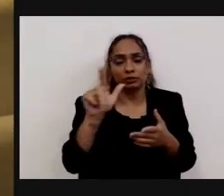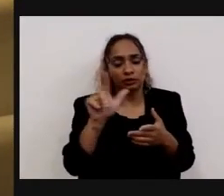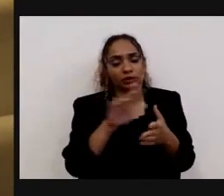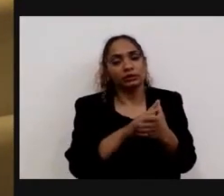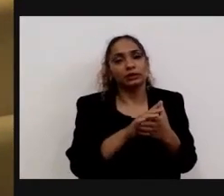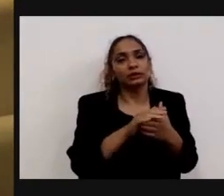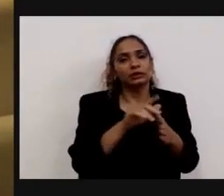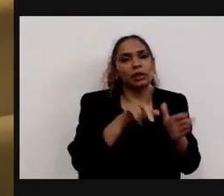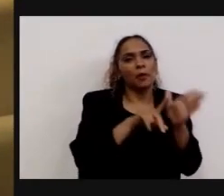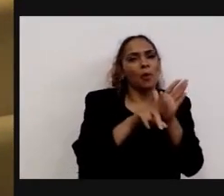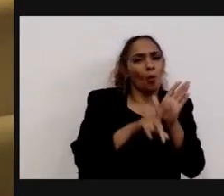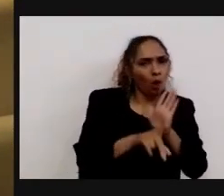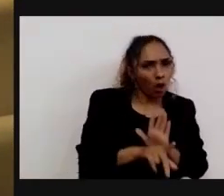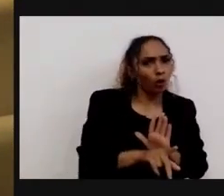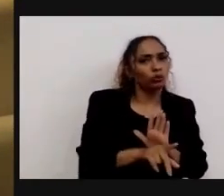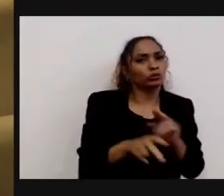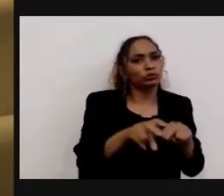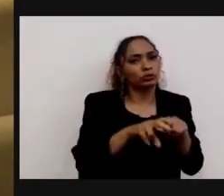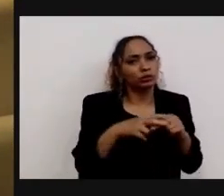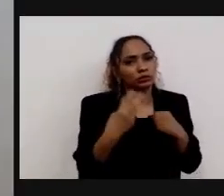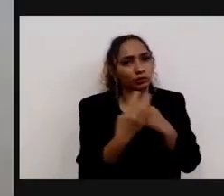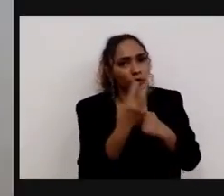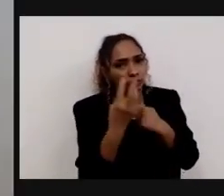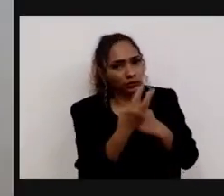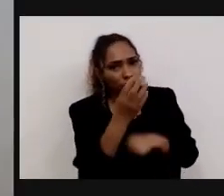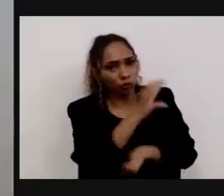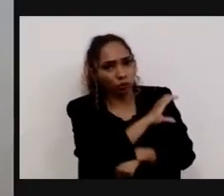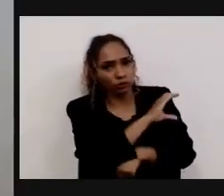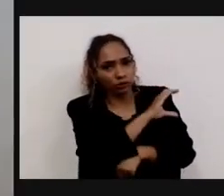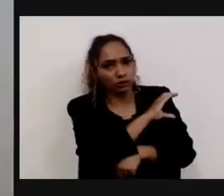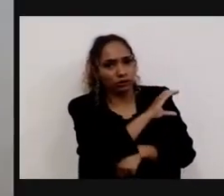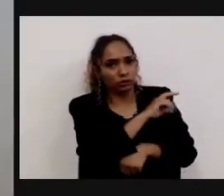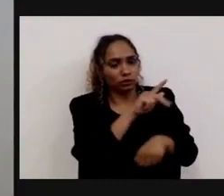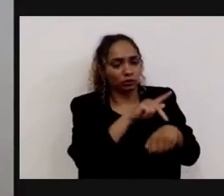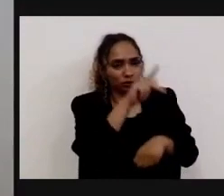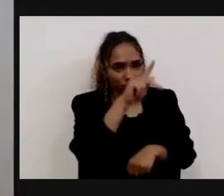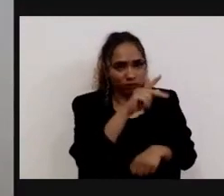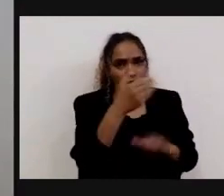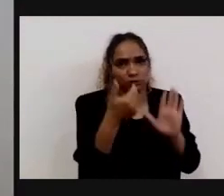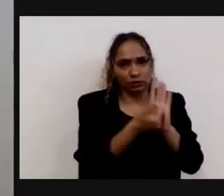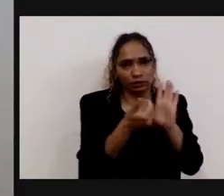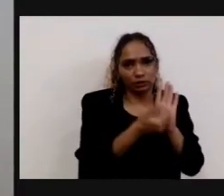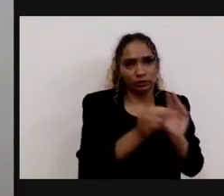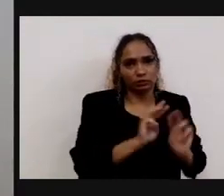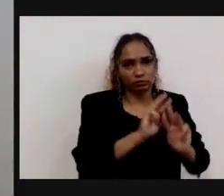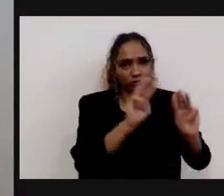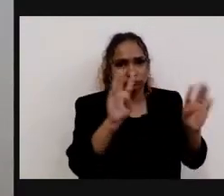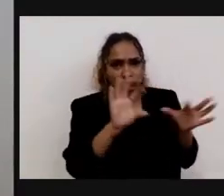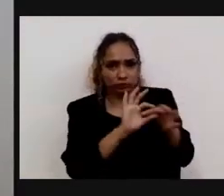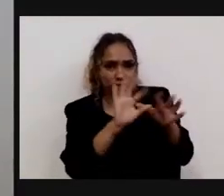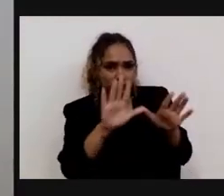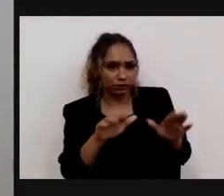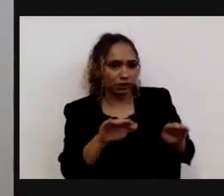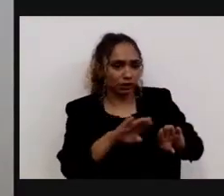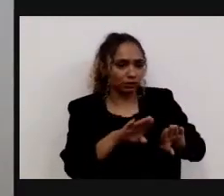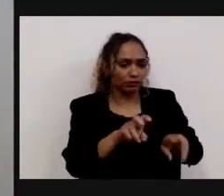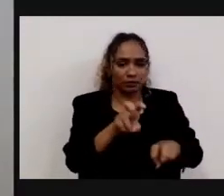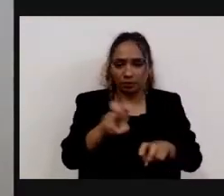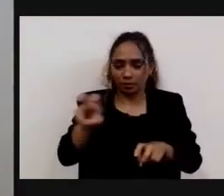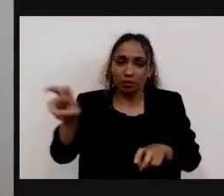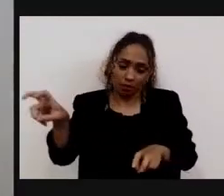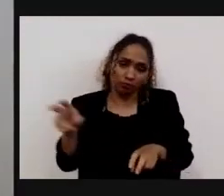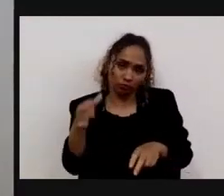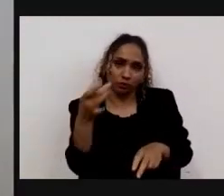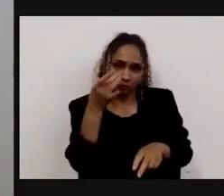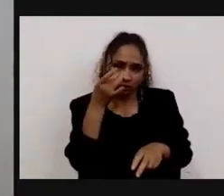as perguntas podem ser feitas pelo WhatsApp da coordenação de pós-graduação da câmara o link está disponível nas cadeiras do auditório para quem está